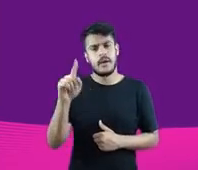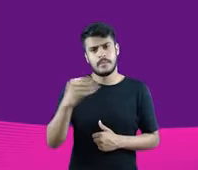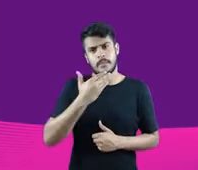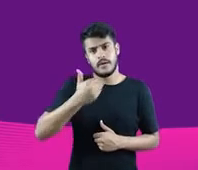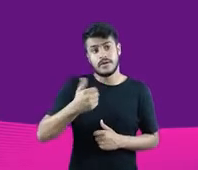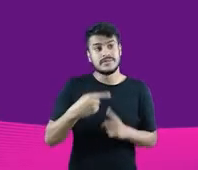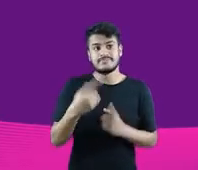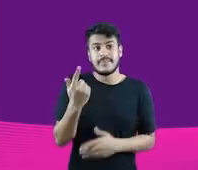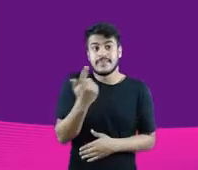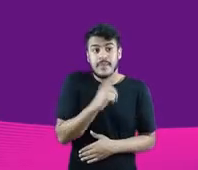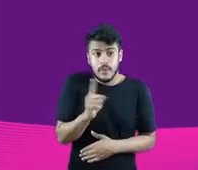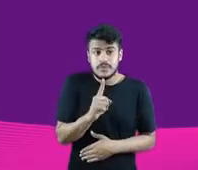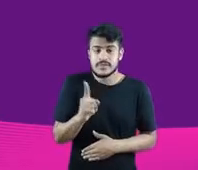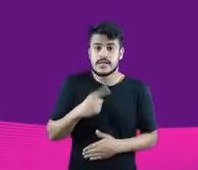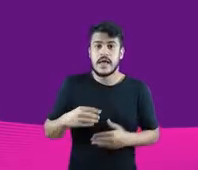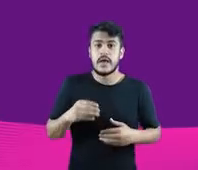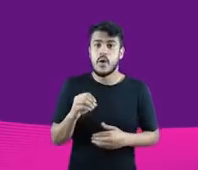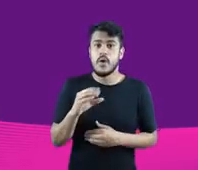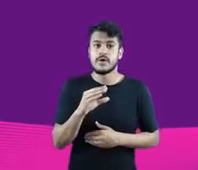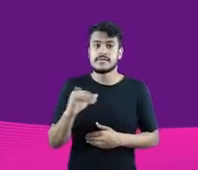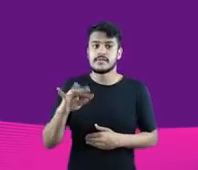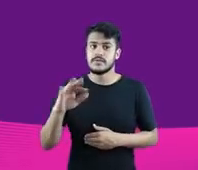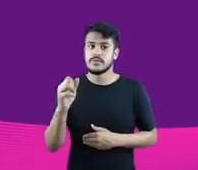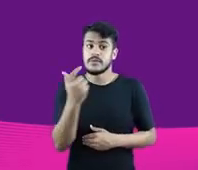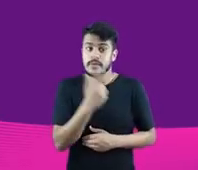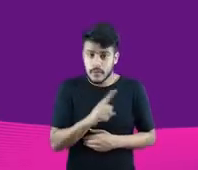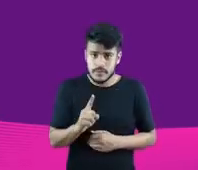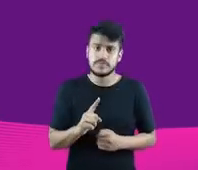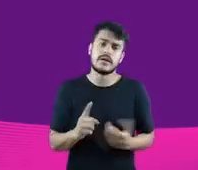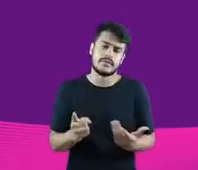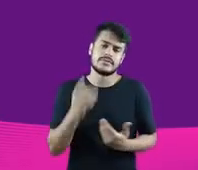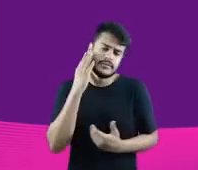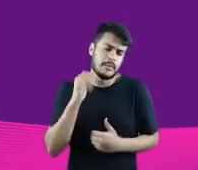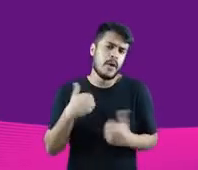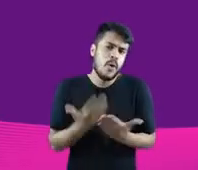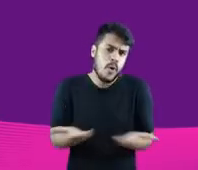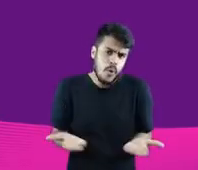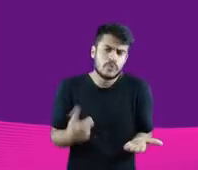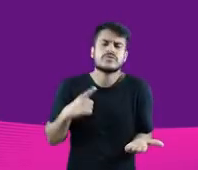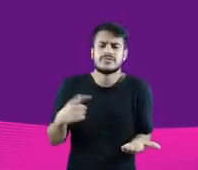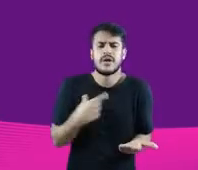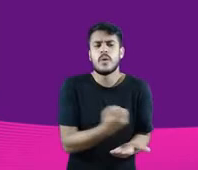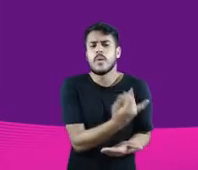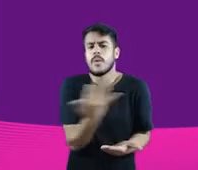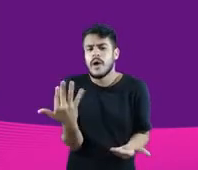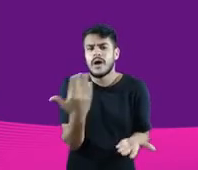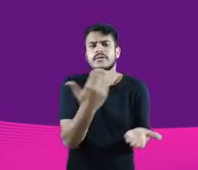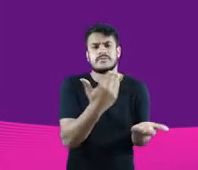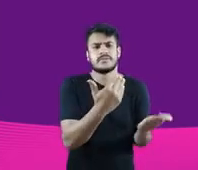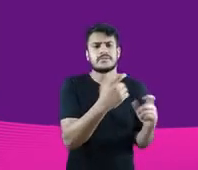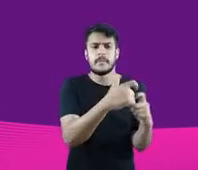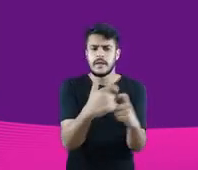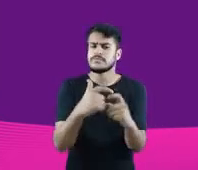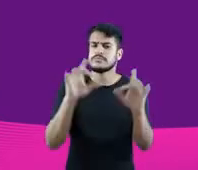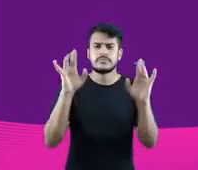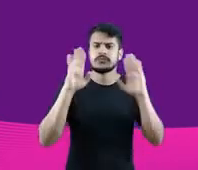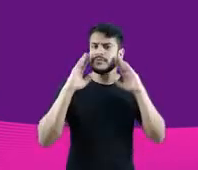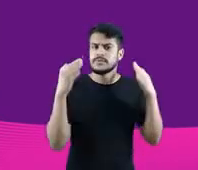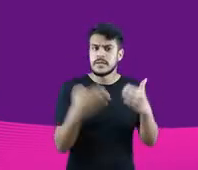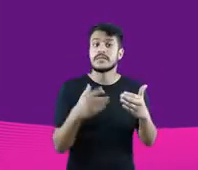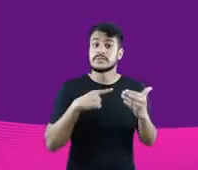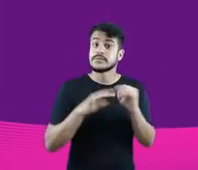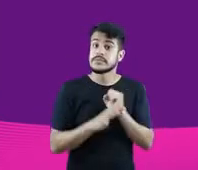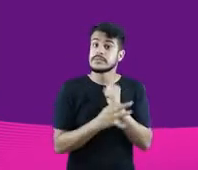de oócitos, a gente tem, hoje em dia, várias clínicas especializadas, métodos seguros para induzir